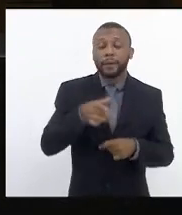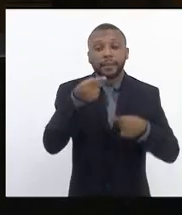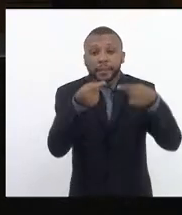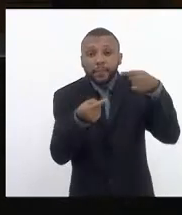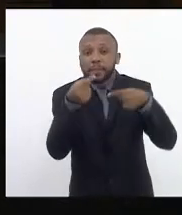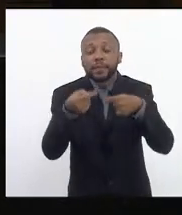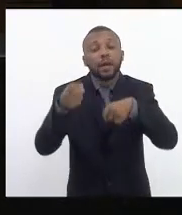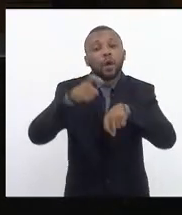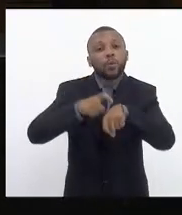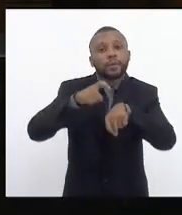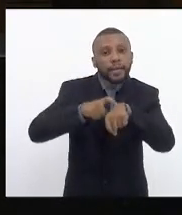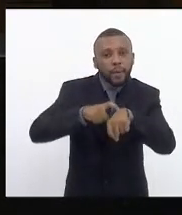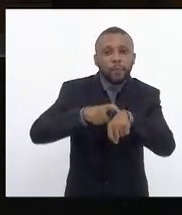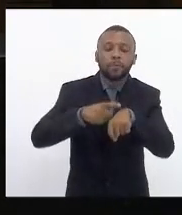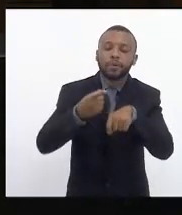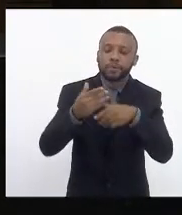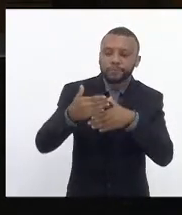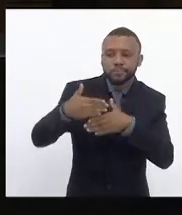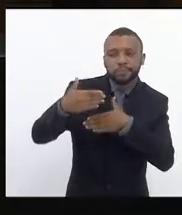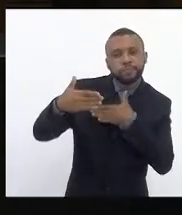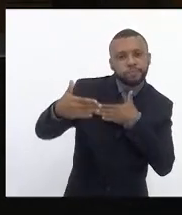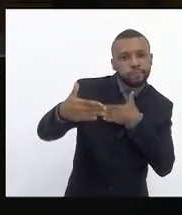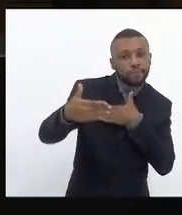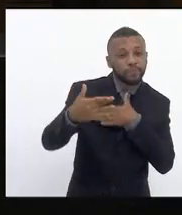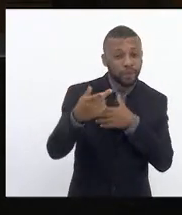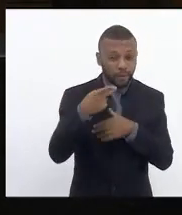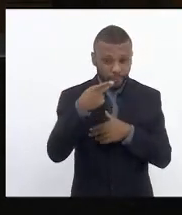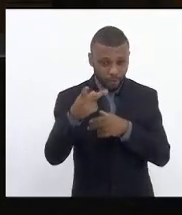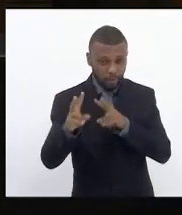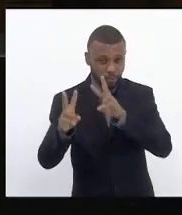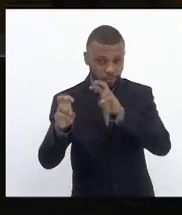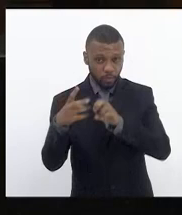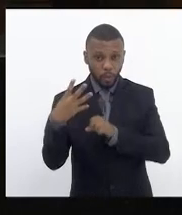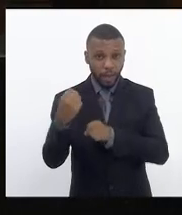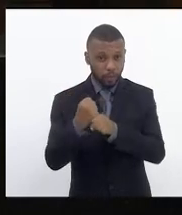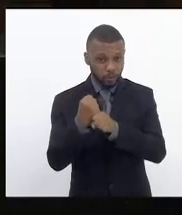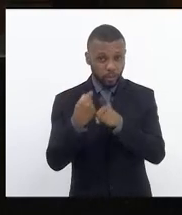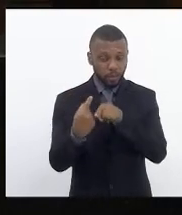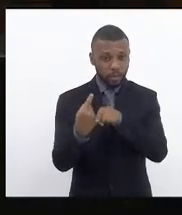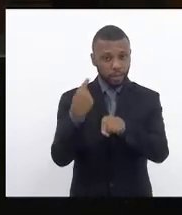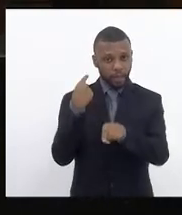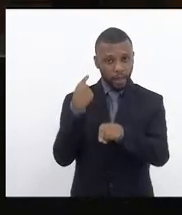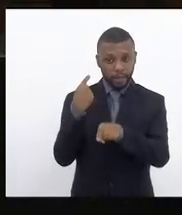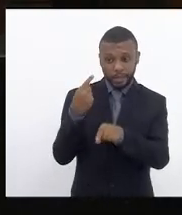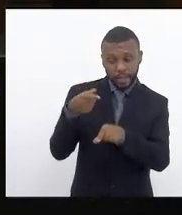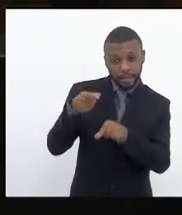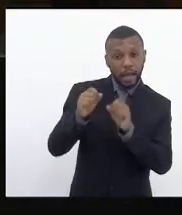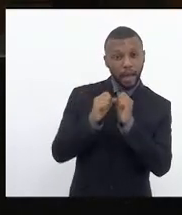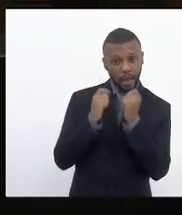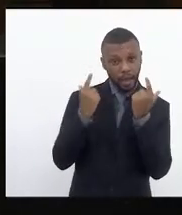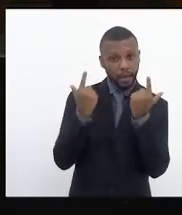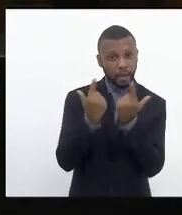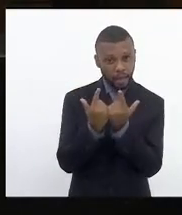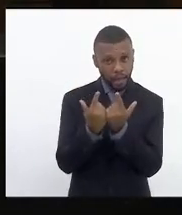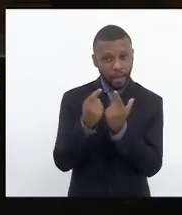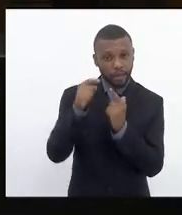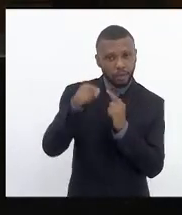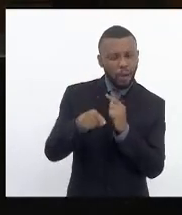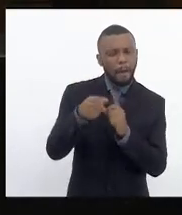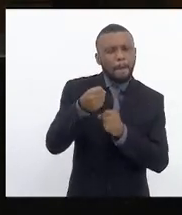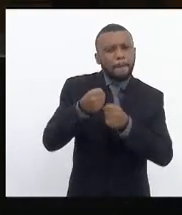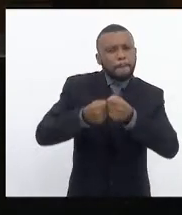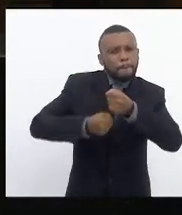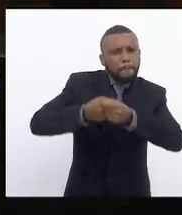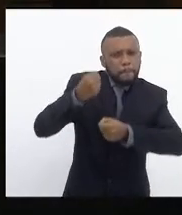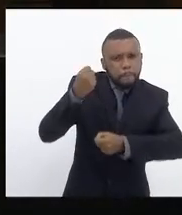e falo isso porque há 4 anos atrás essa mesmo Assembleia Legislativa debaixo de